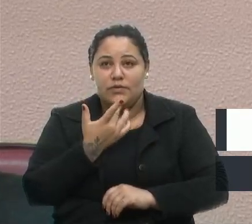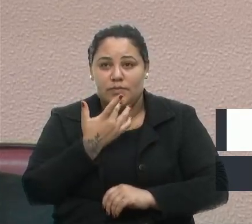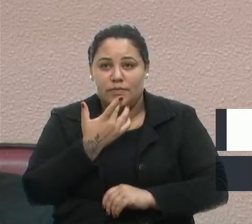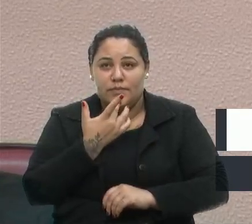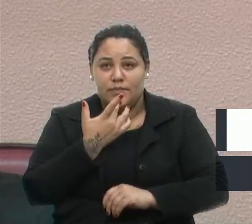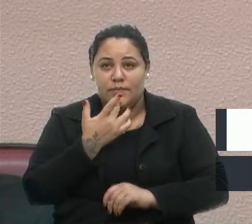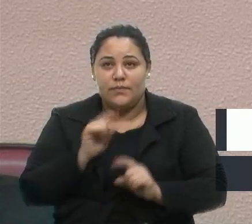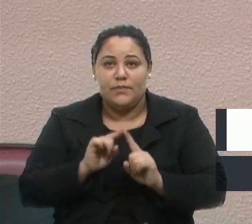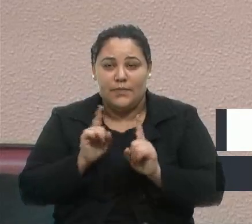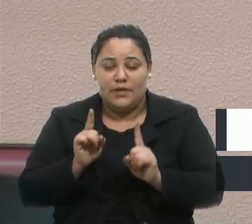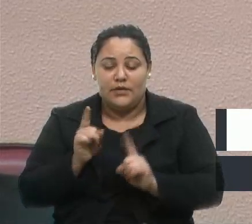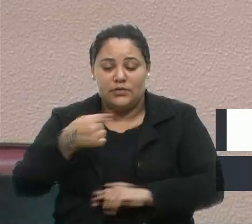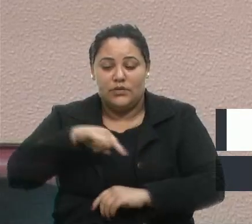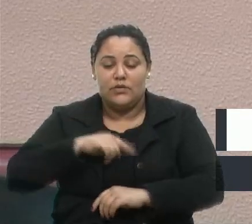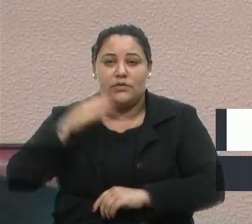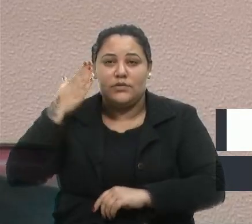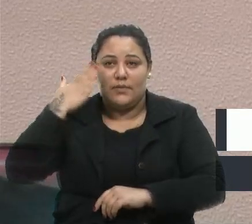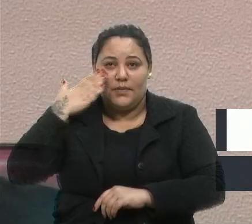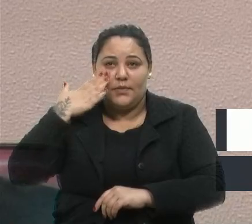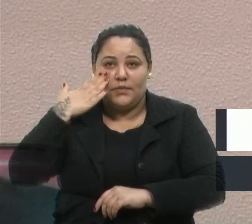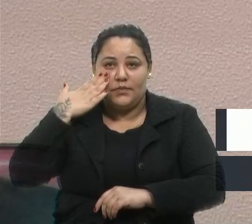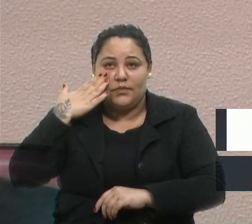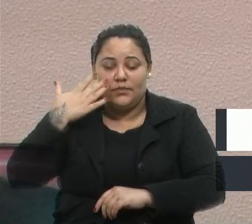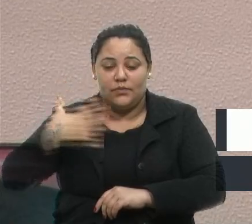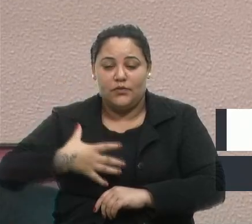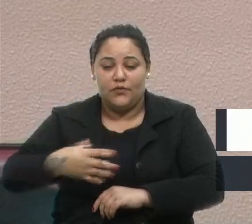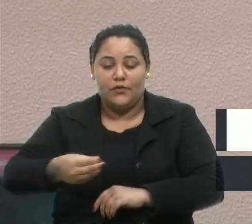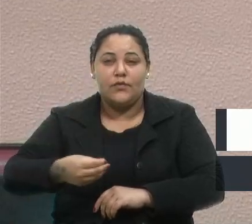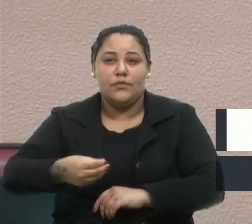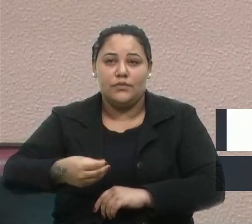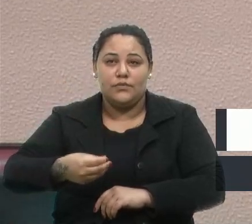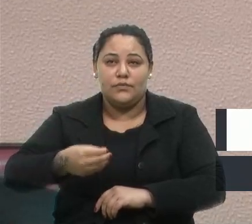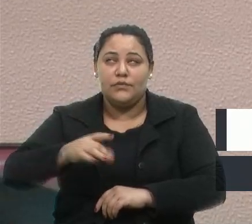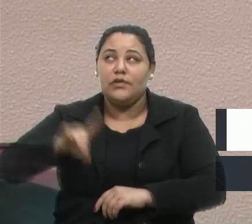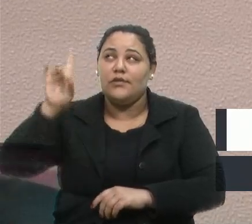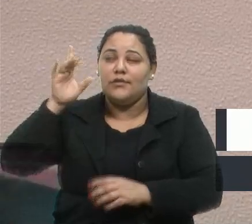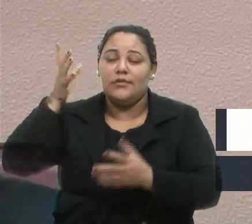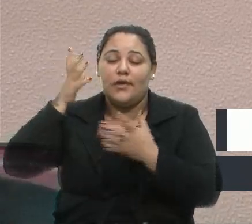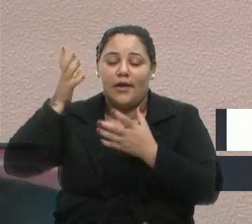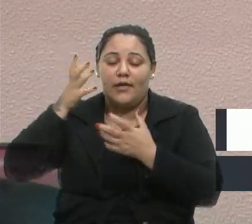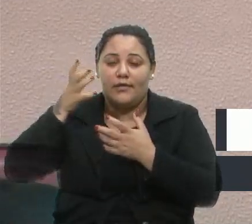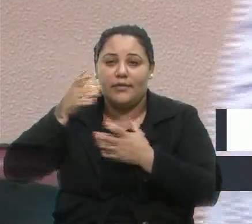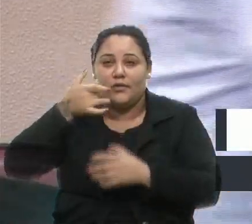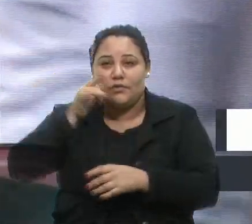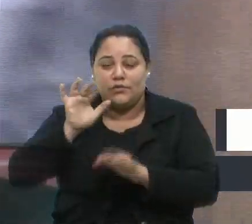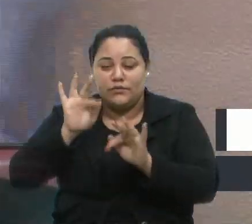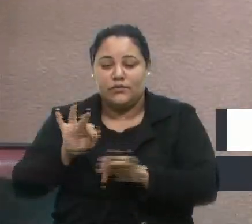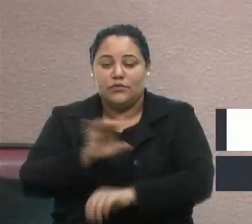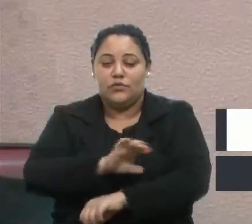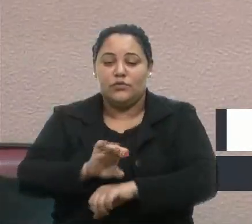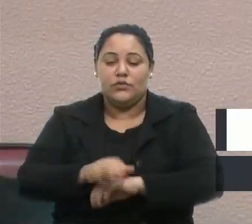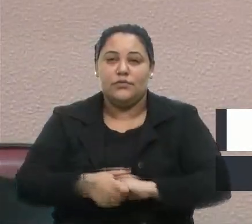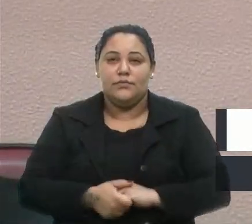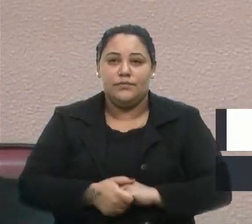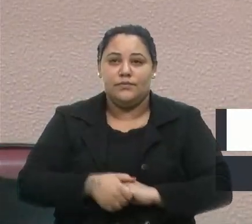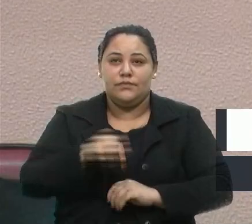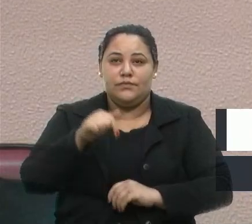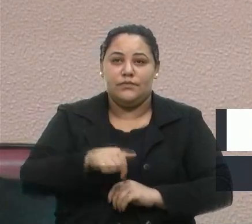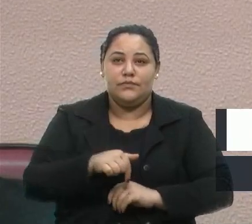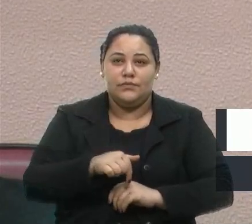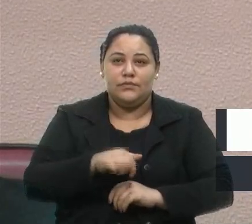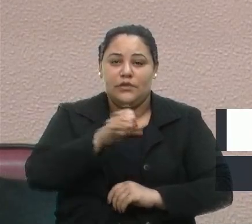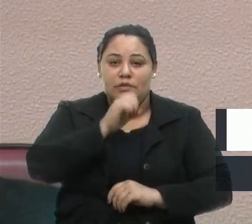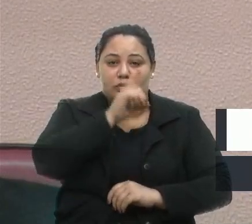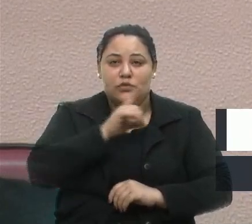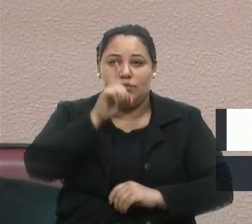mas assim a gente sabe que ele vai, se Deus quiser, vai concluir esse curso. Esse fim de semana, a